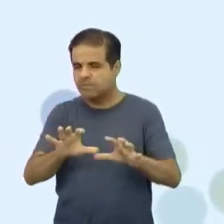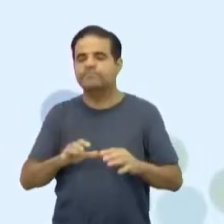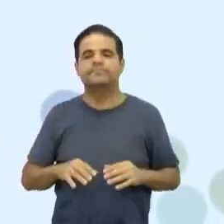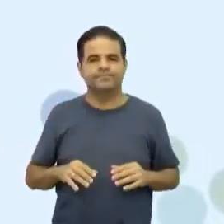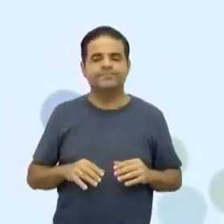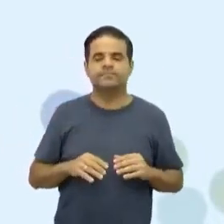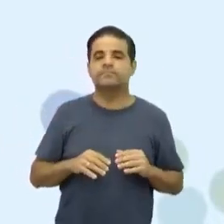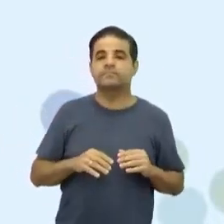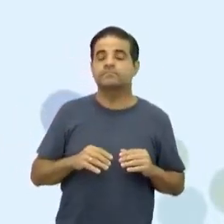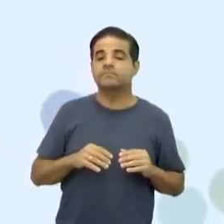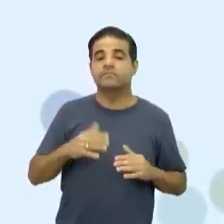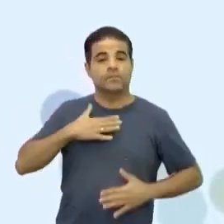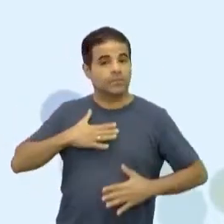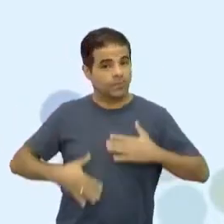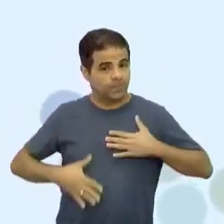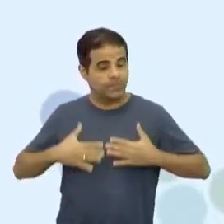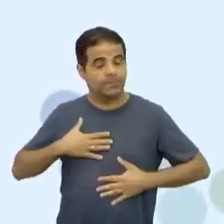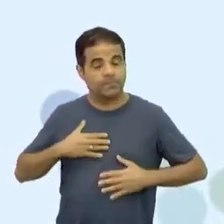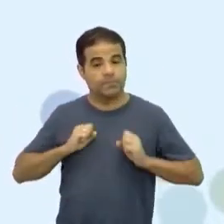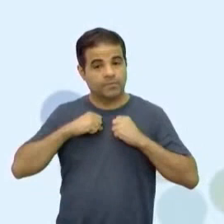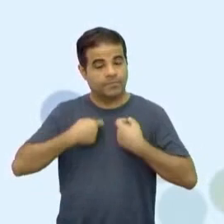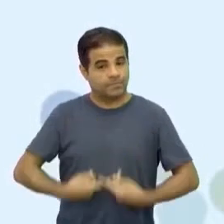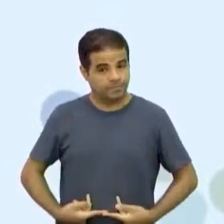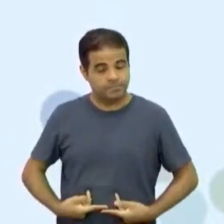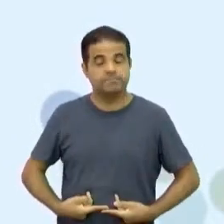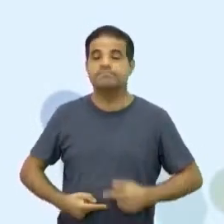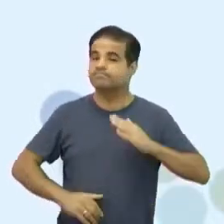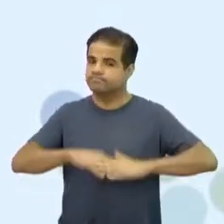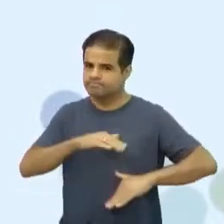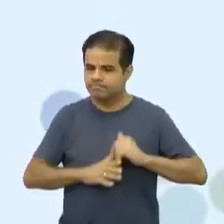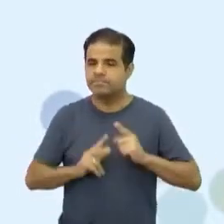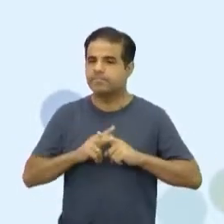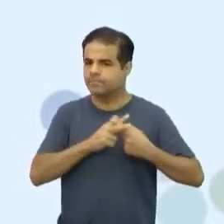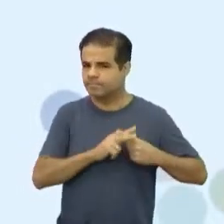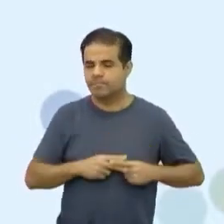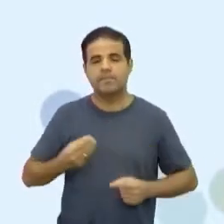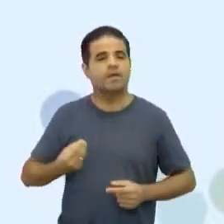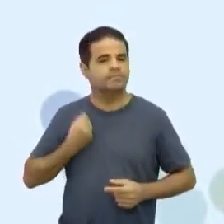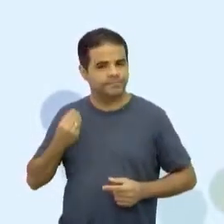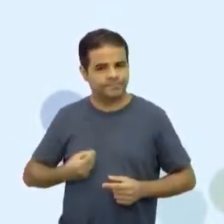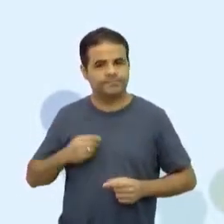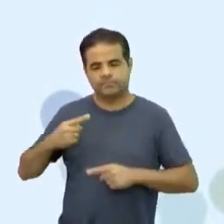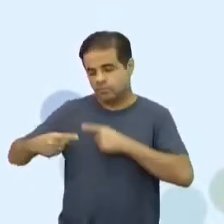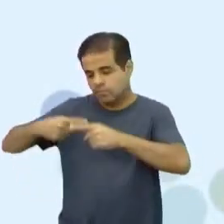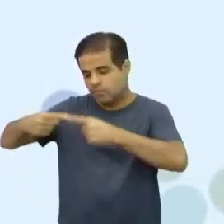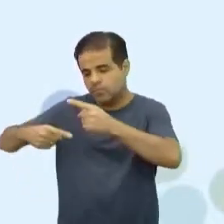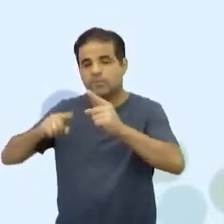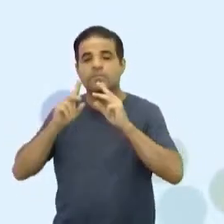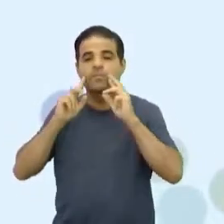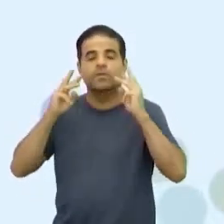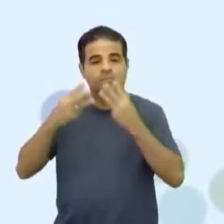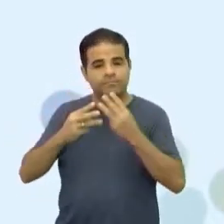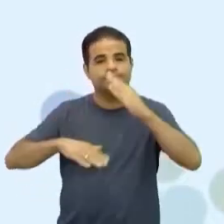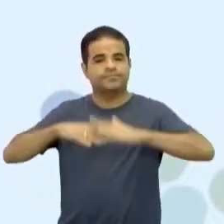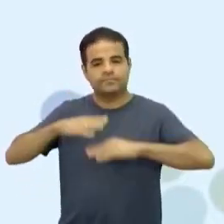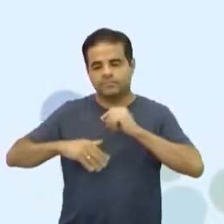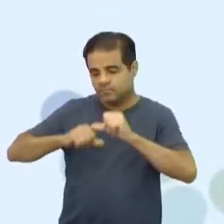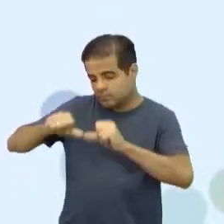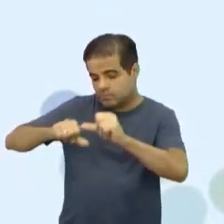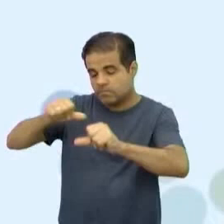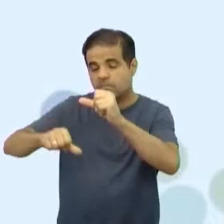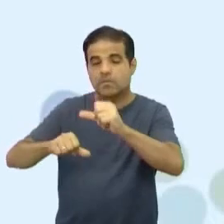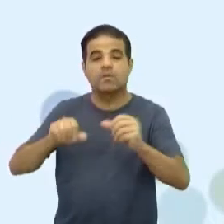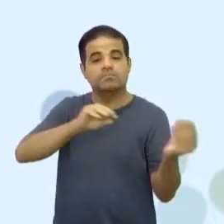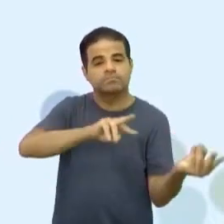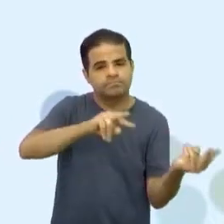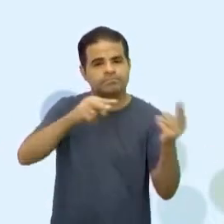seres vivos e no corpo humano, com base nos mecanismos de manutenção da vida, dos ciclos da matéria e nas transformações e